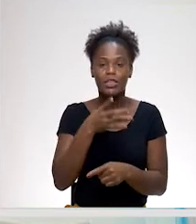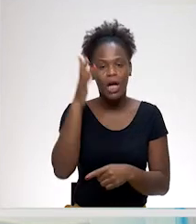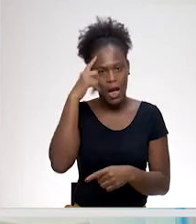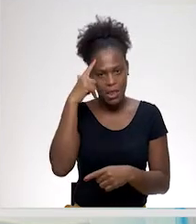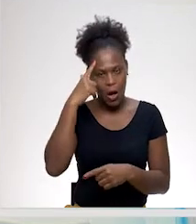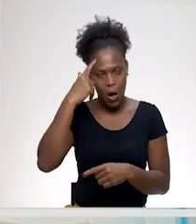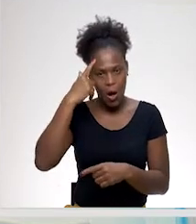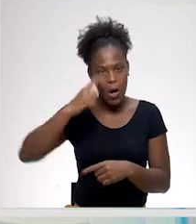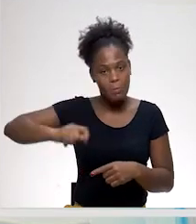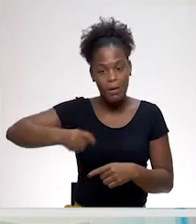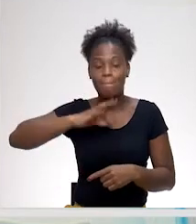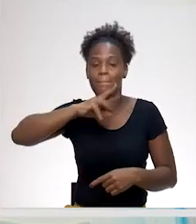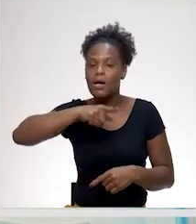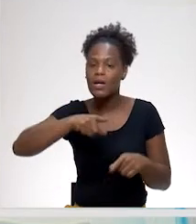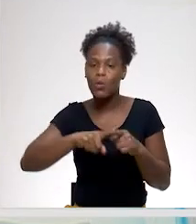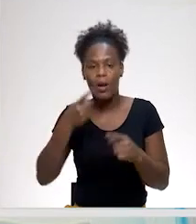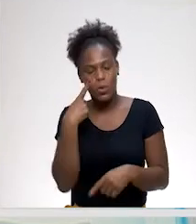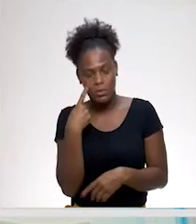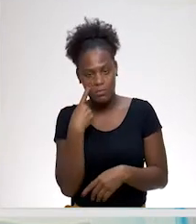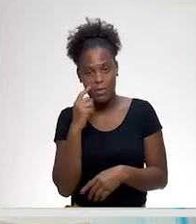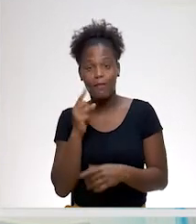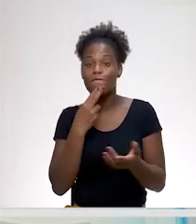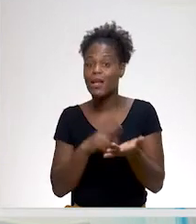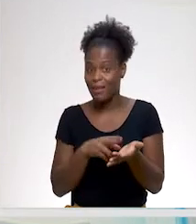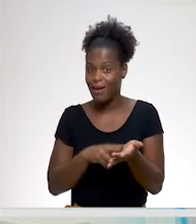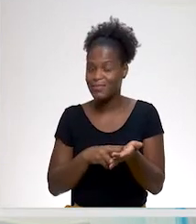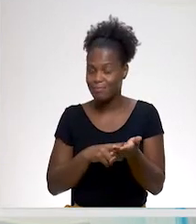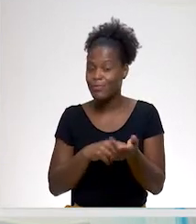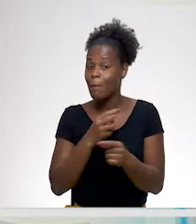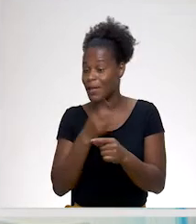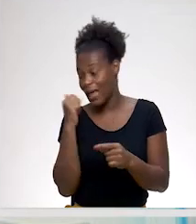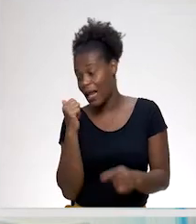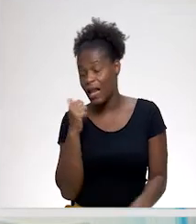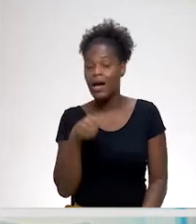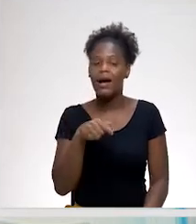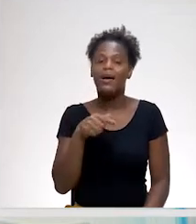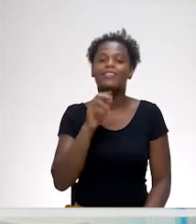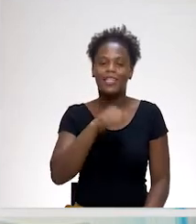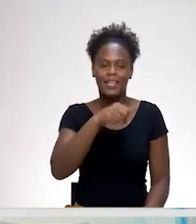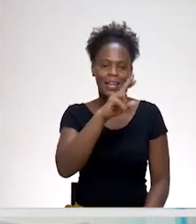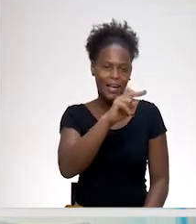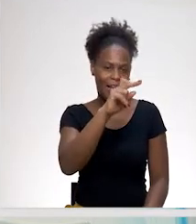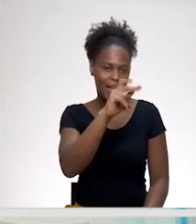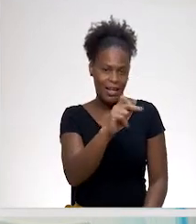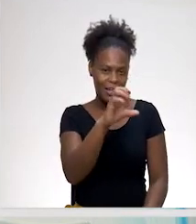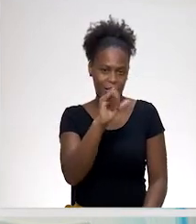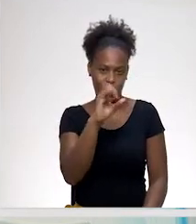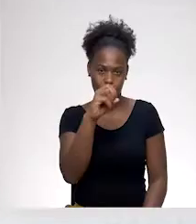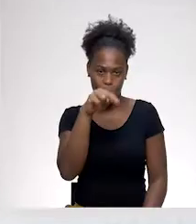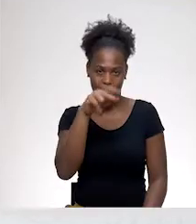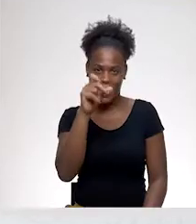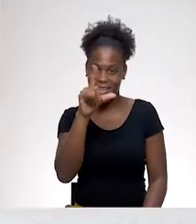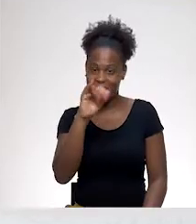razão é a chave ou a mãe do conhecimento verdadeiro. Por isso, ele é um racionalista, é